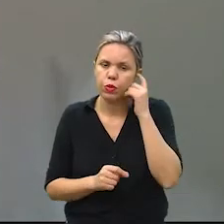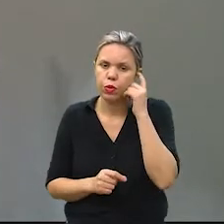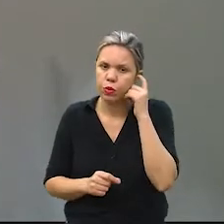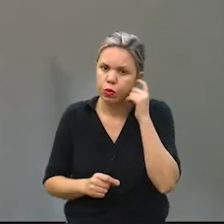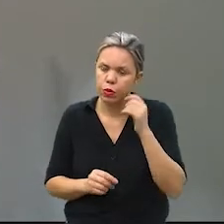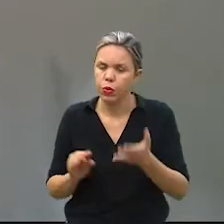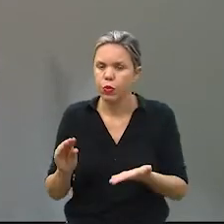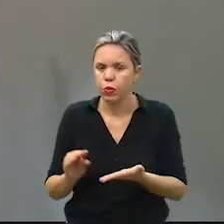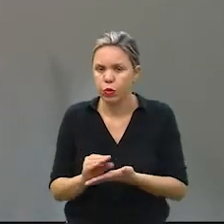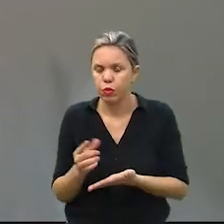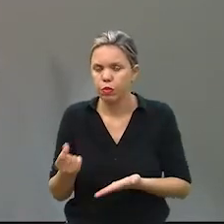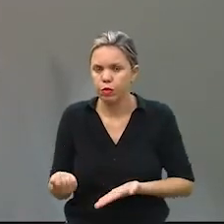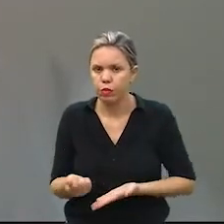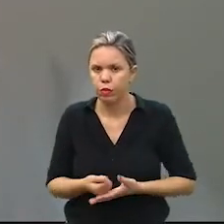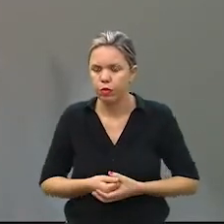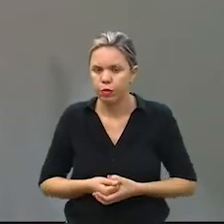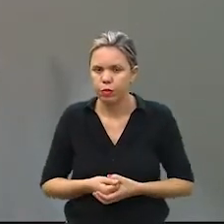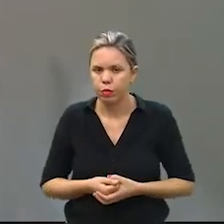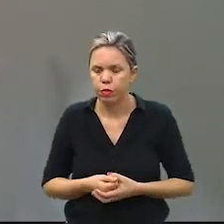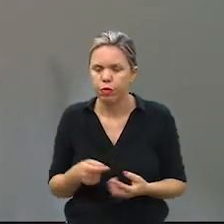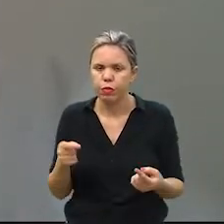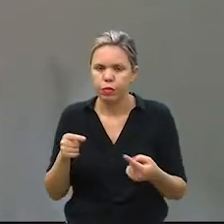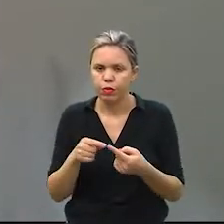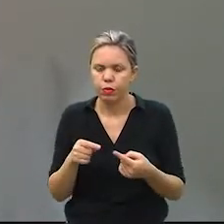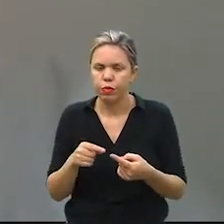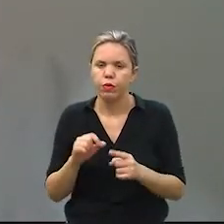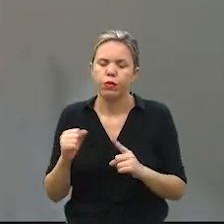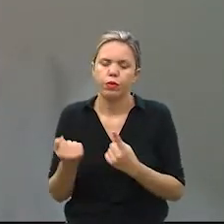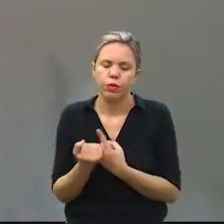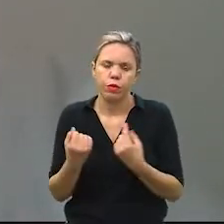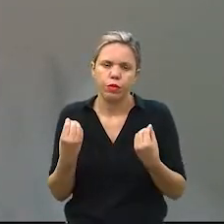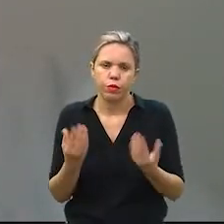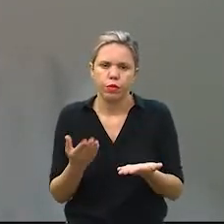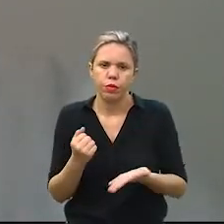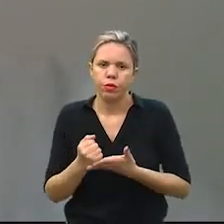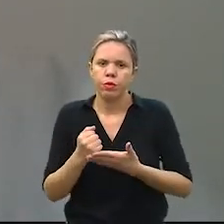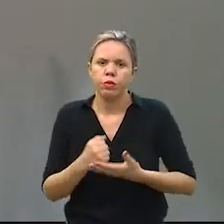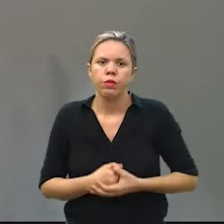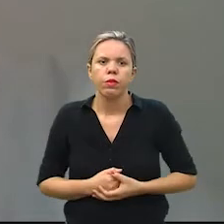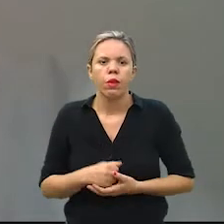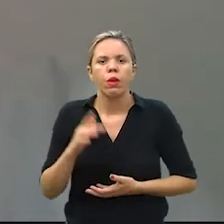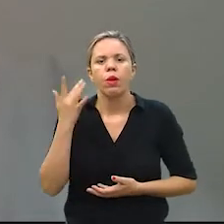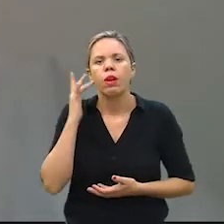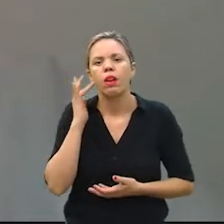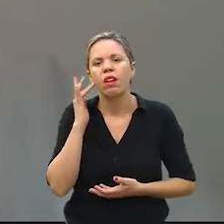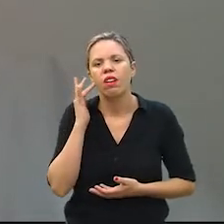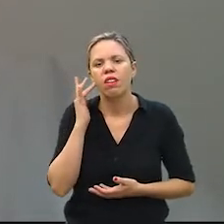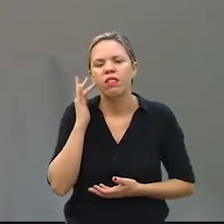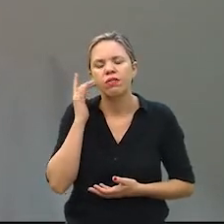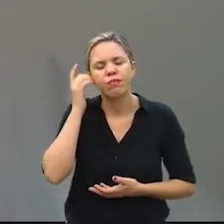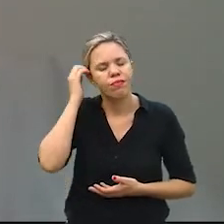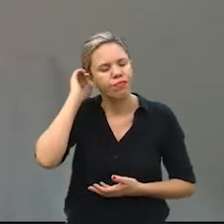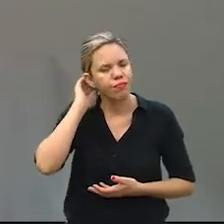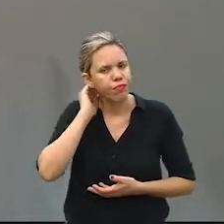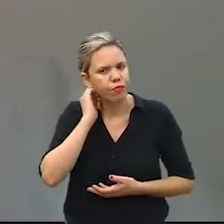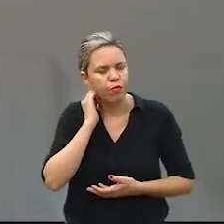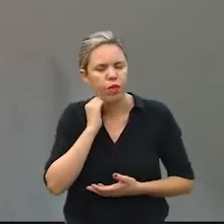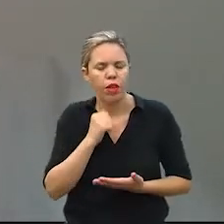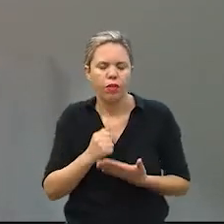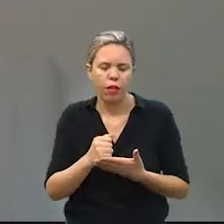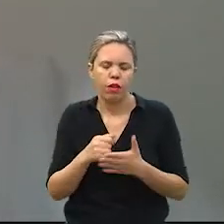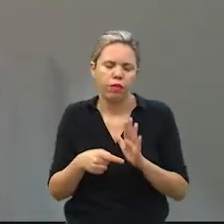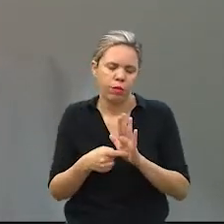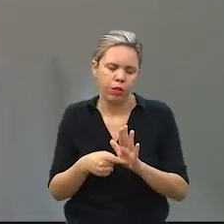que o investimento social, na assistência social, eu acho que ela vai ser a